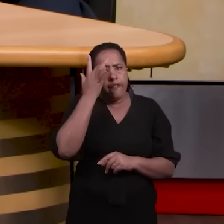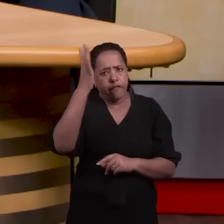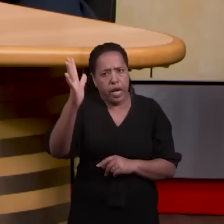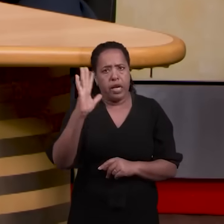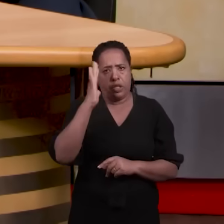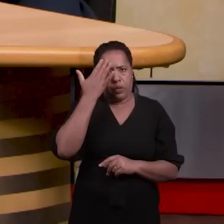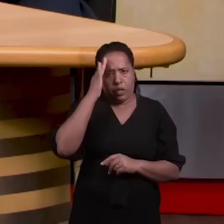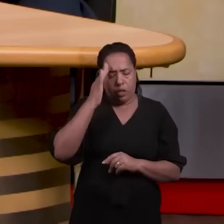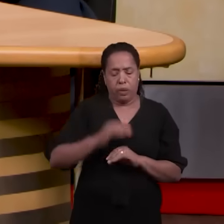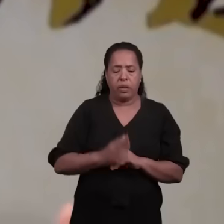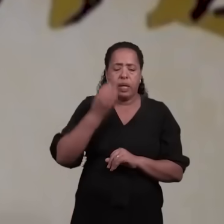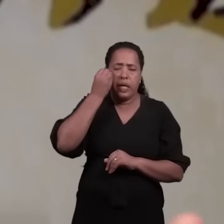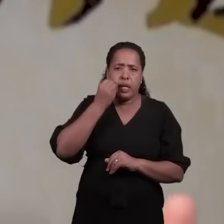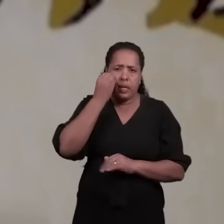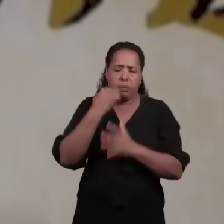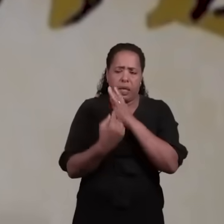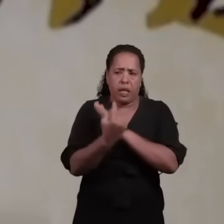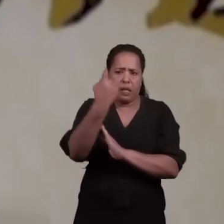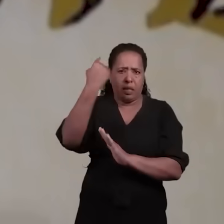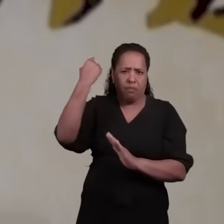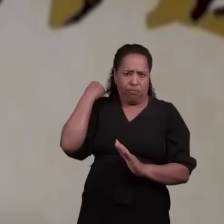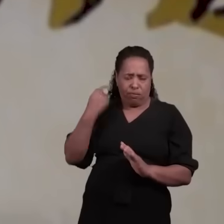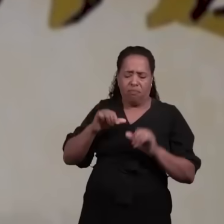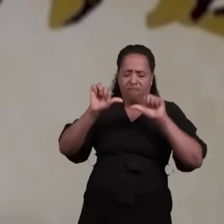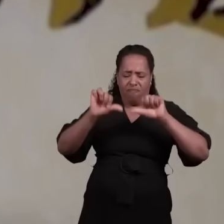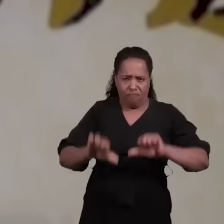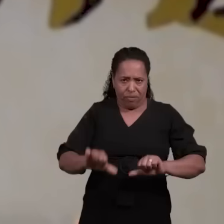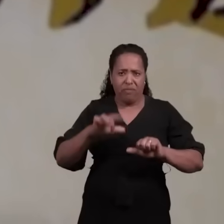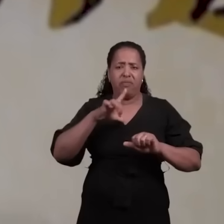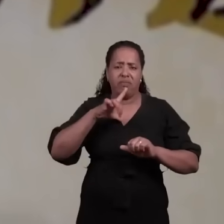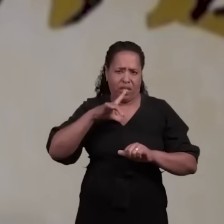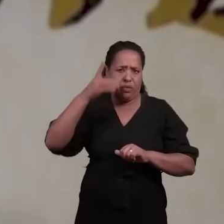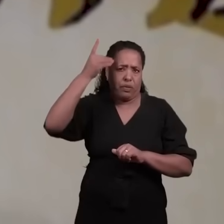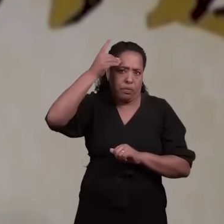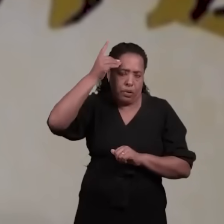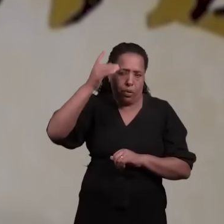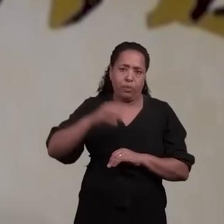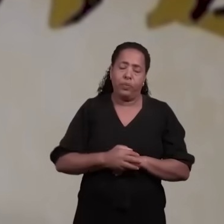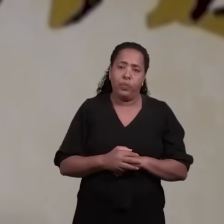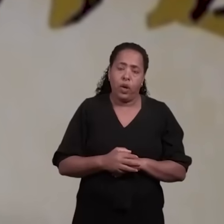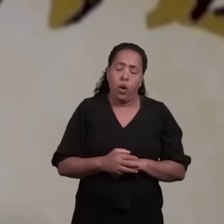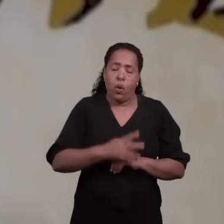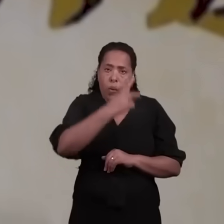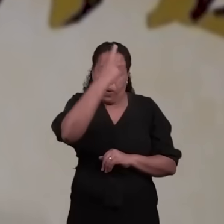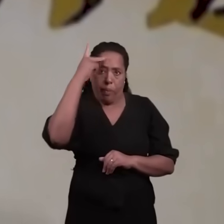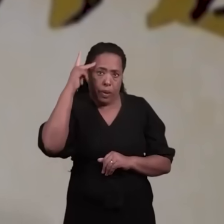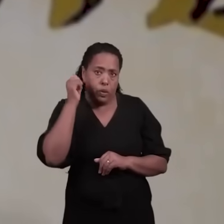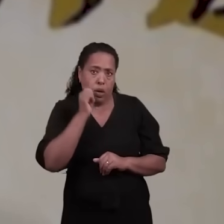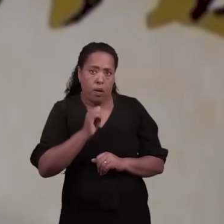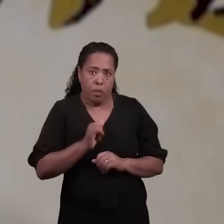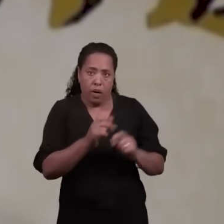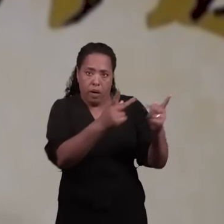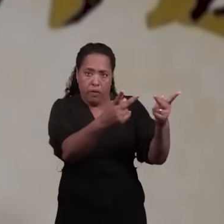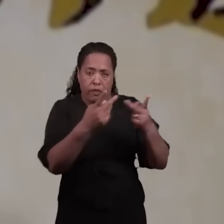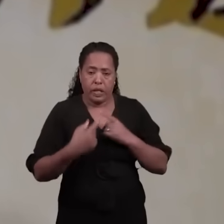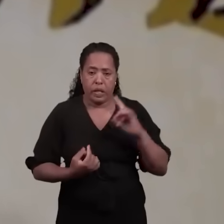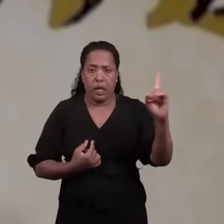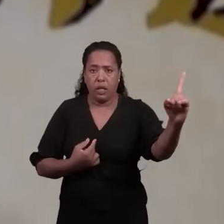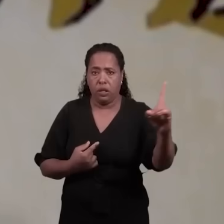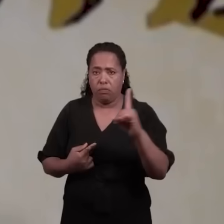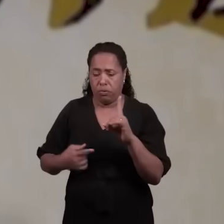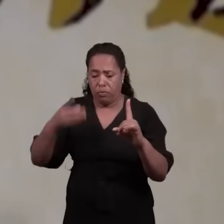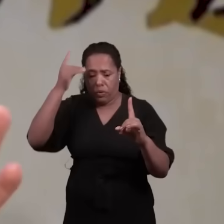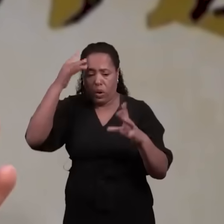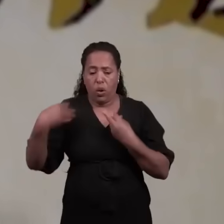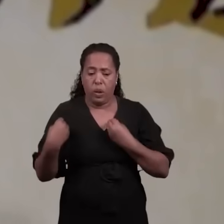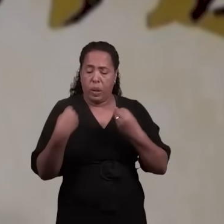exemplo, eu tive uma experiência uma vez, até de certa maneira negativa, de um dom espiritual que foi entregue a uma visitante com relação a